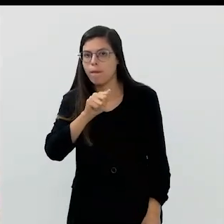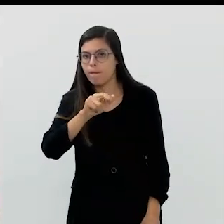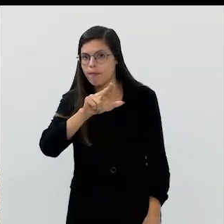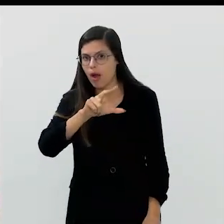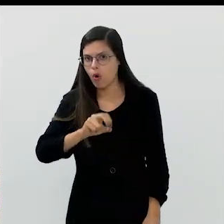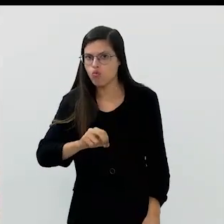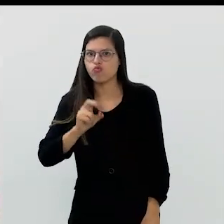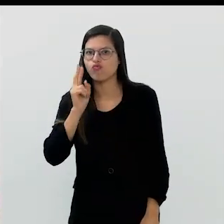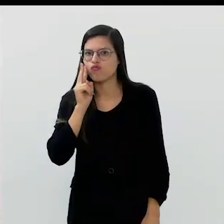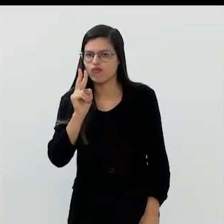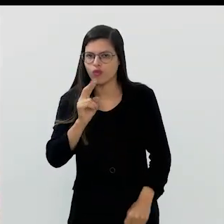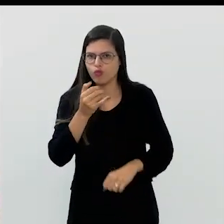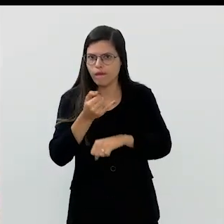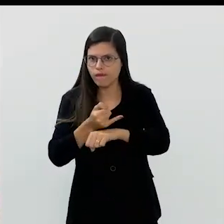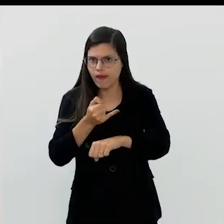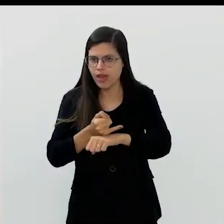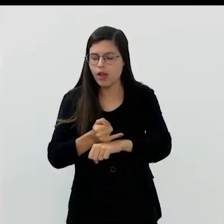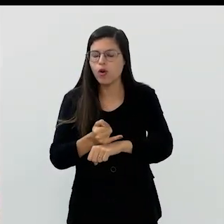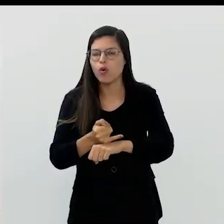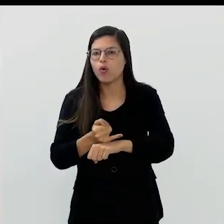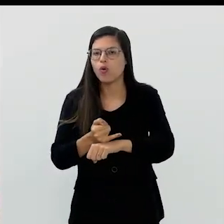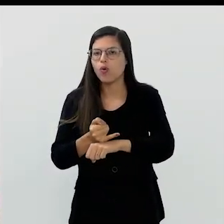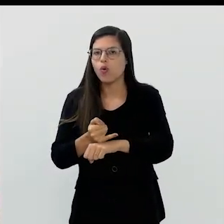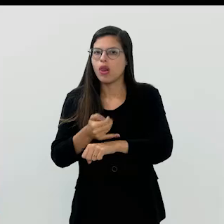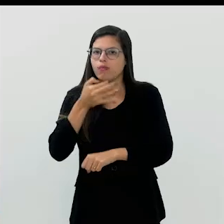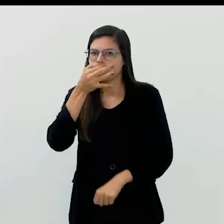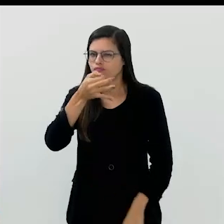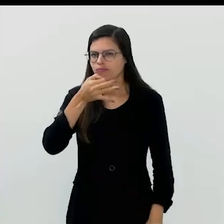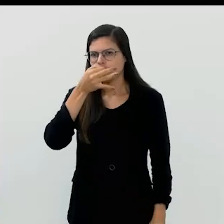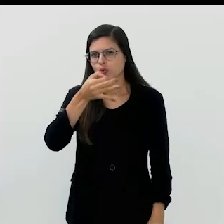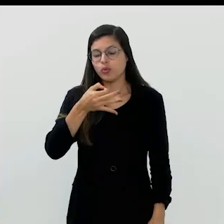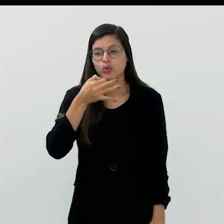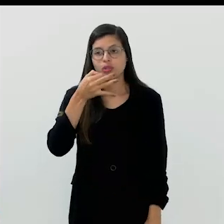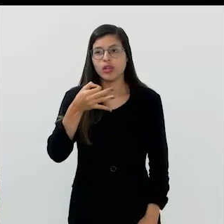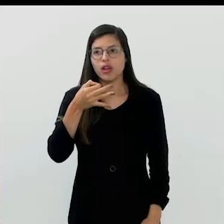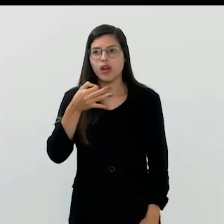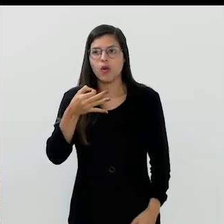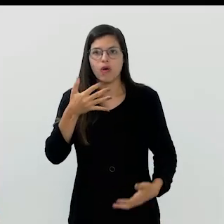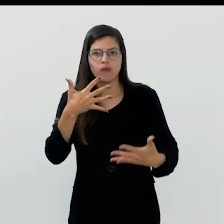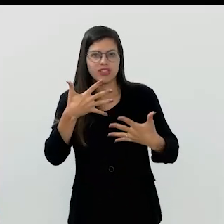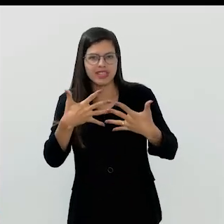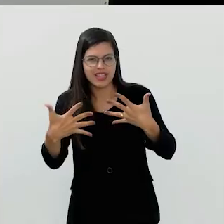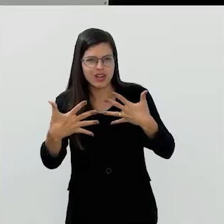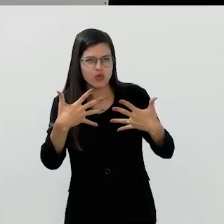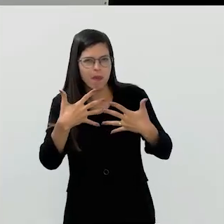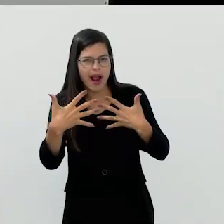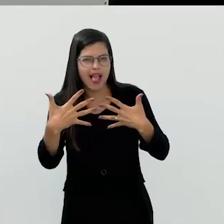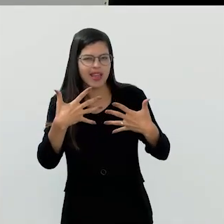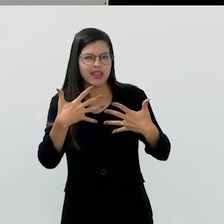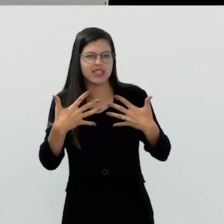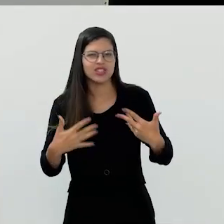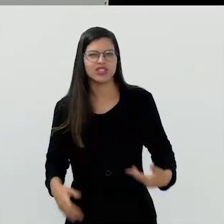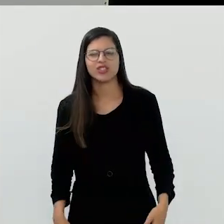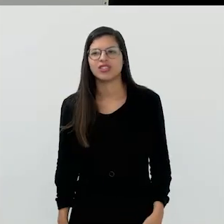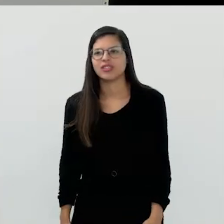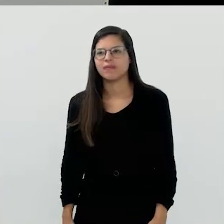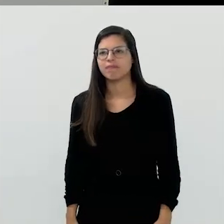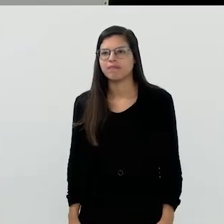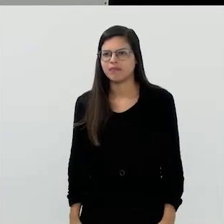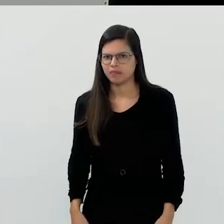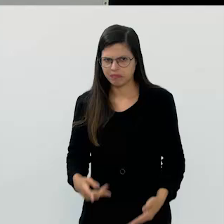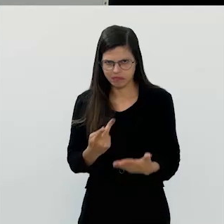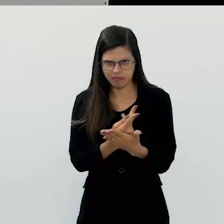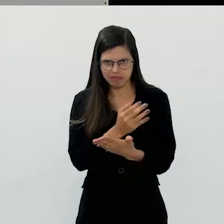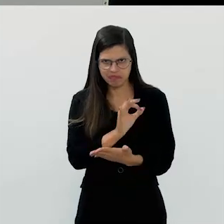estrutura de ferro, né? De ferro, ele sugeriu que fosse transparente. É assim mesmo que eu conheci a escola?